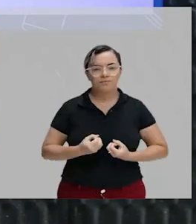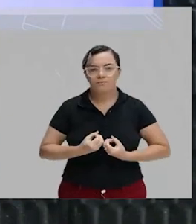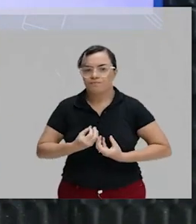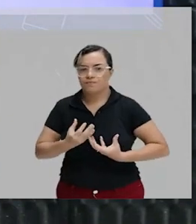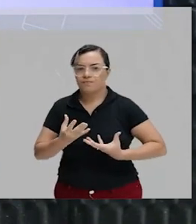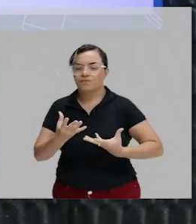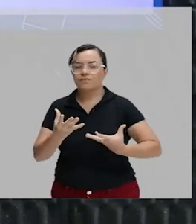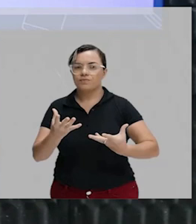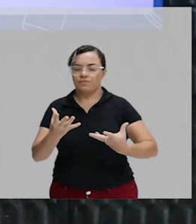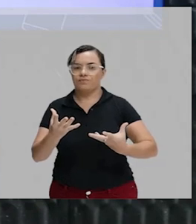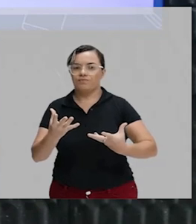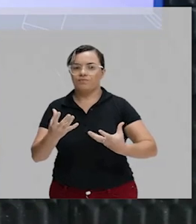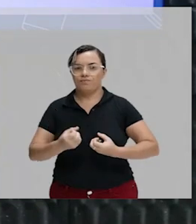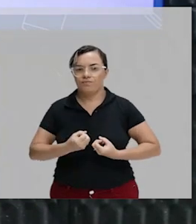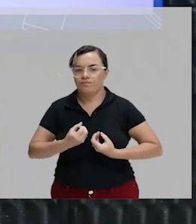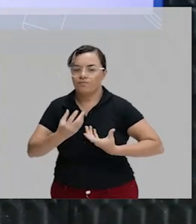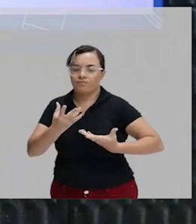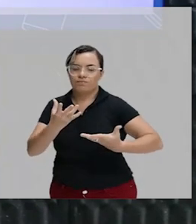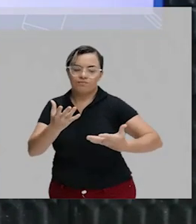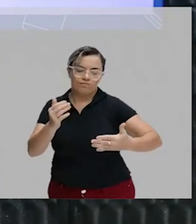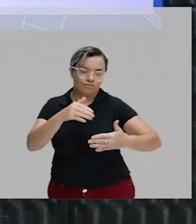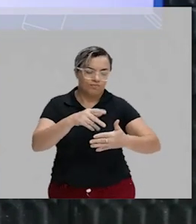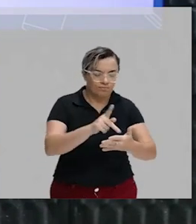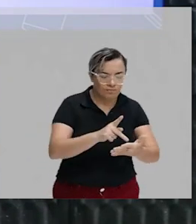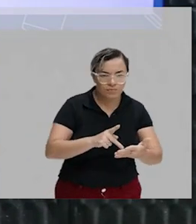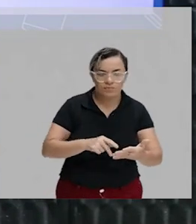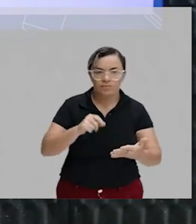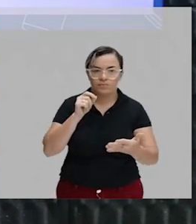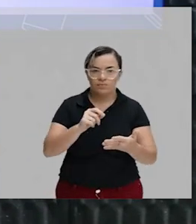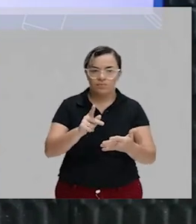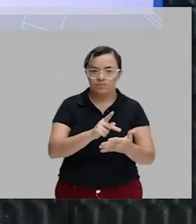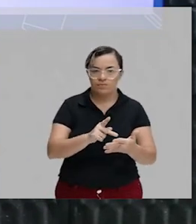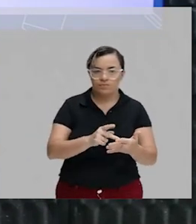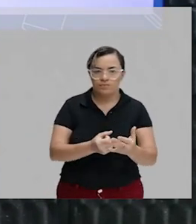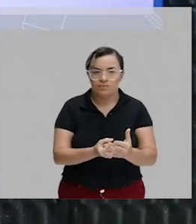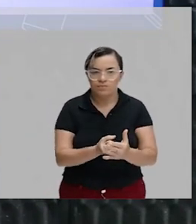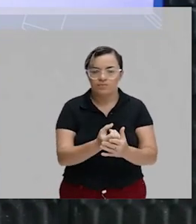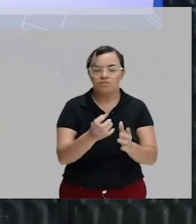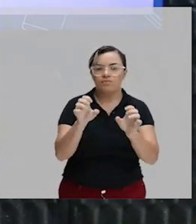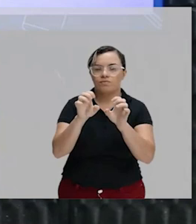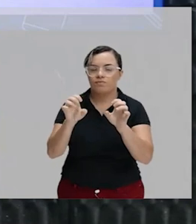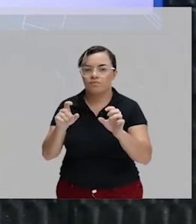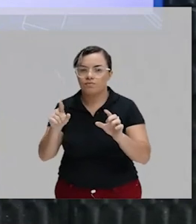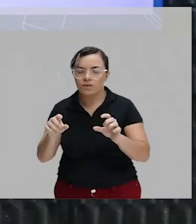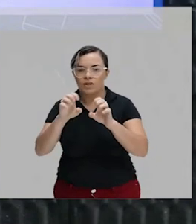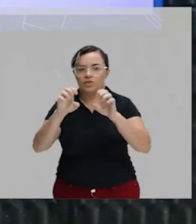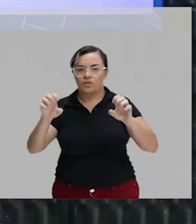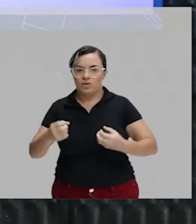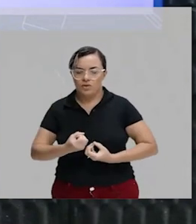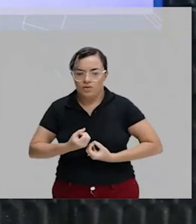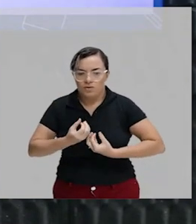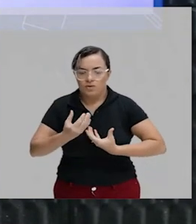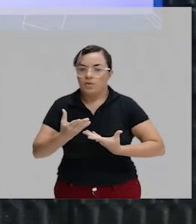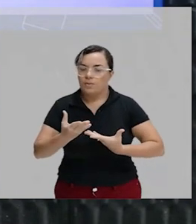tudo isso dentro de da poesia gente um toque a poesia é a essência a estrutura é o poema embora seja um